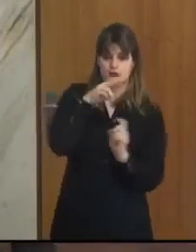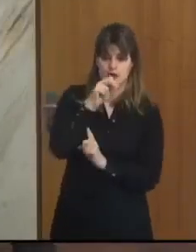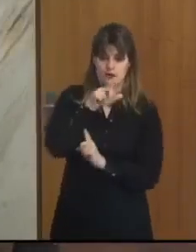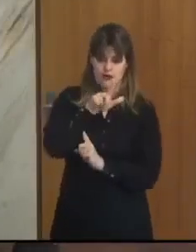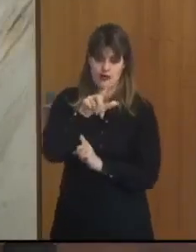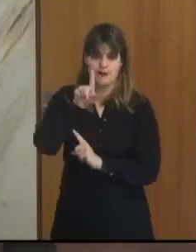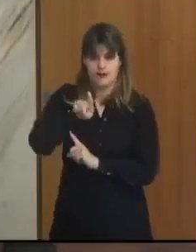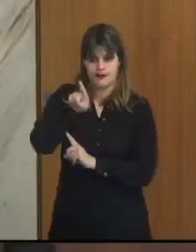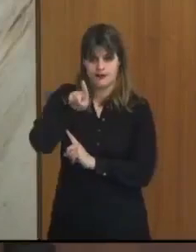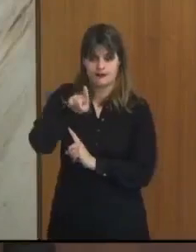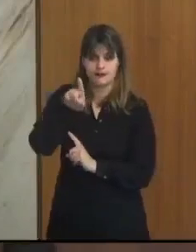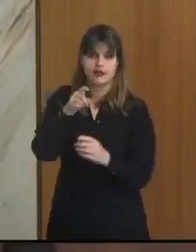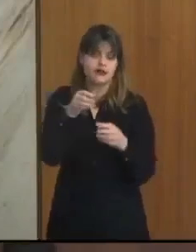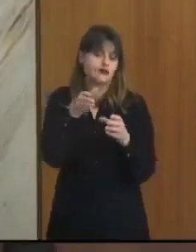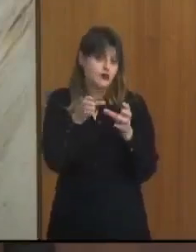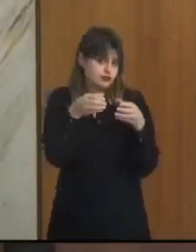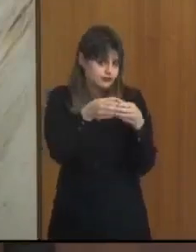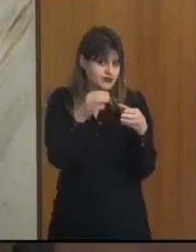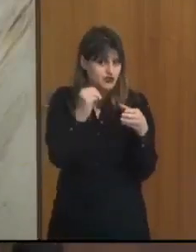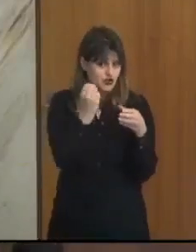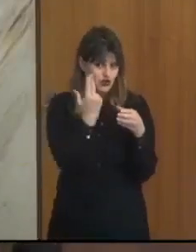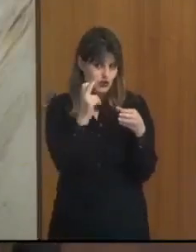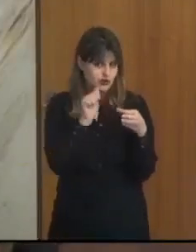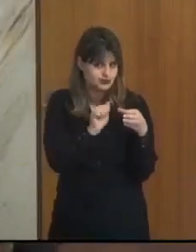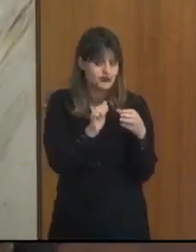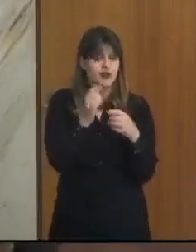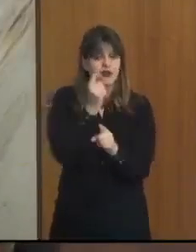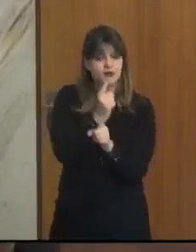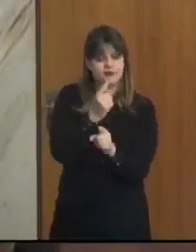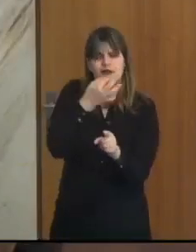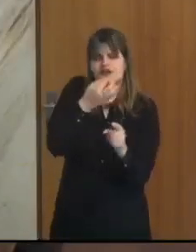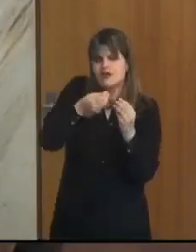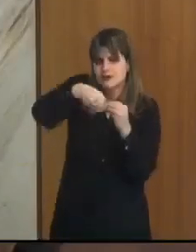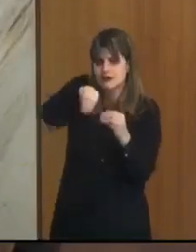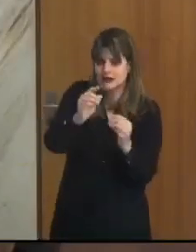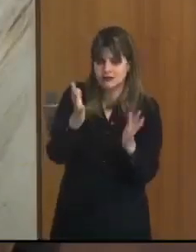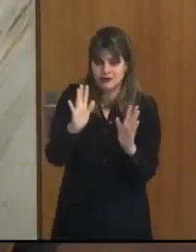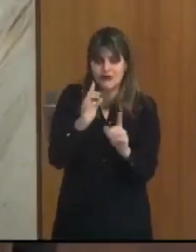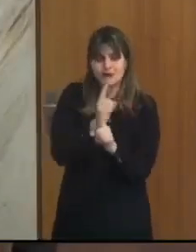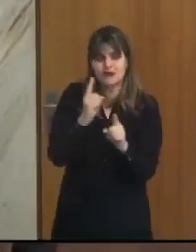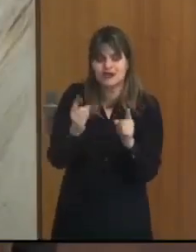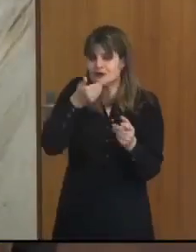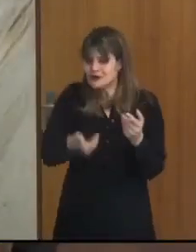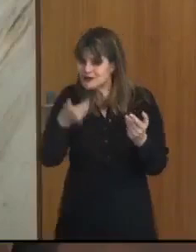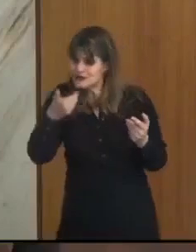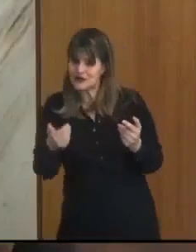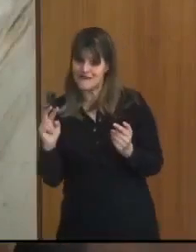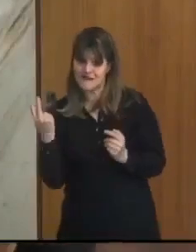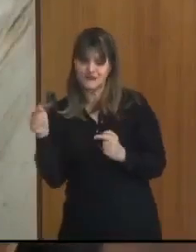Soure. Mas eu não vou falar mais, porque quem sabe disto é que deve falar.